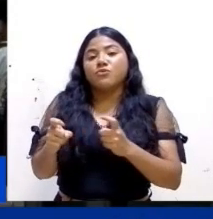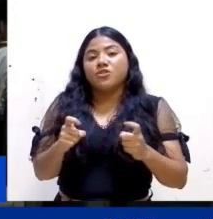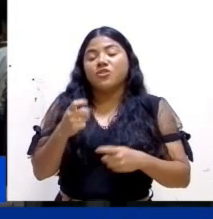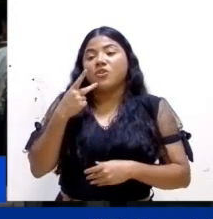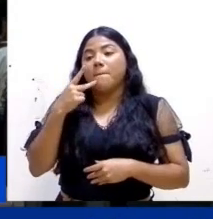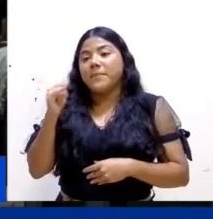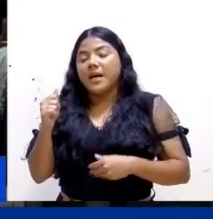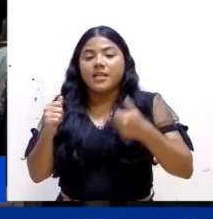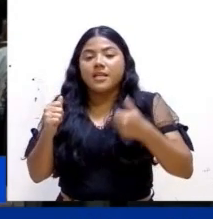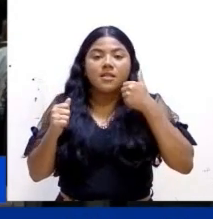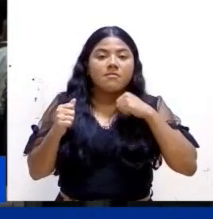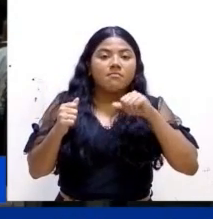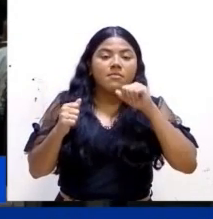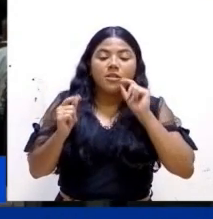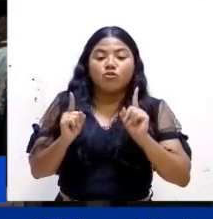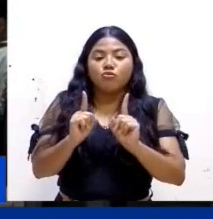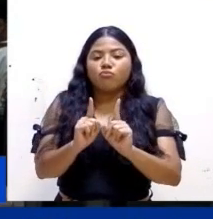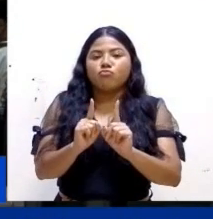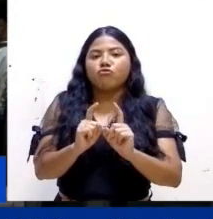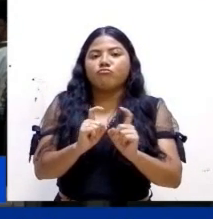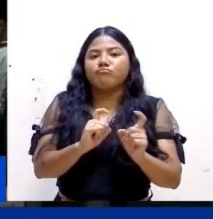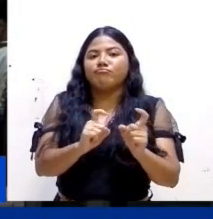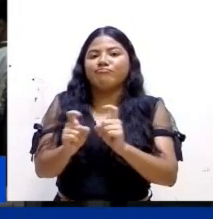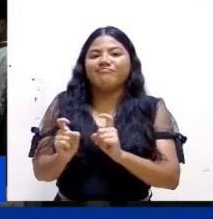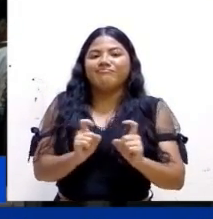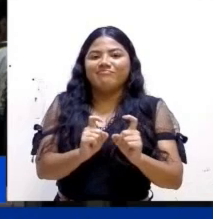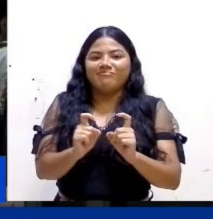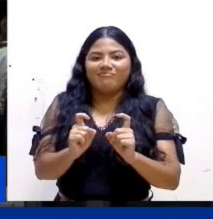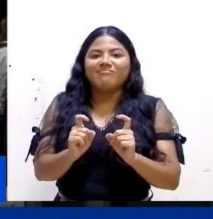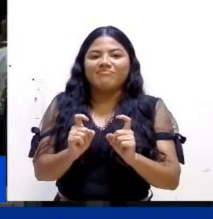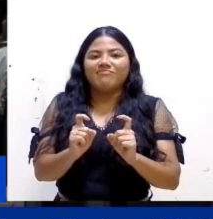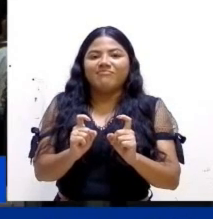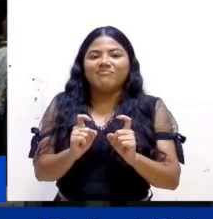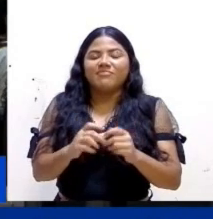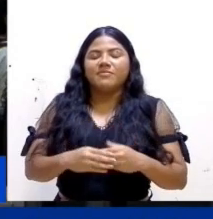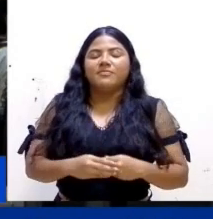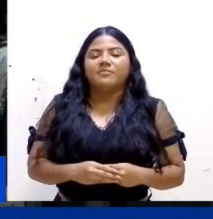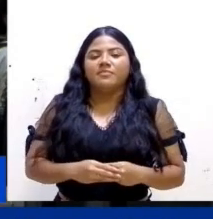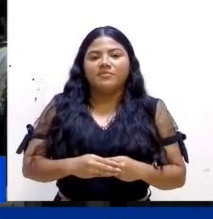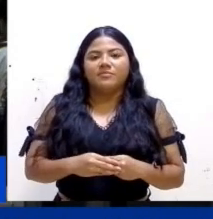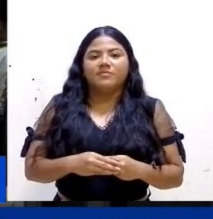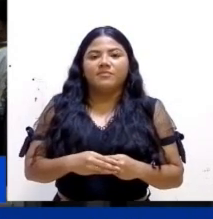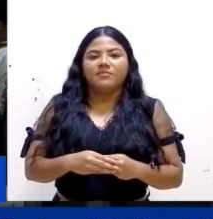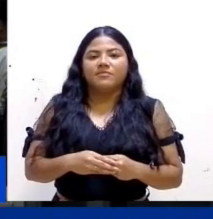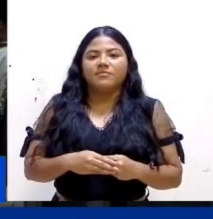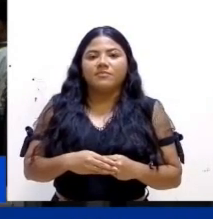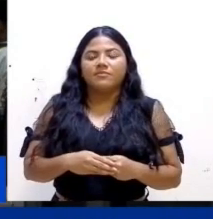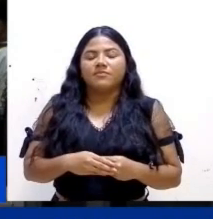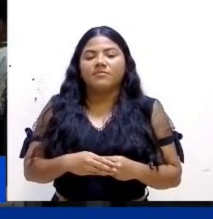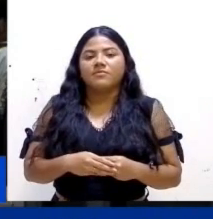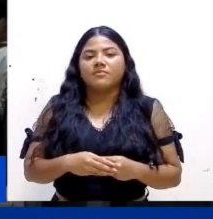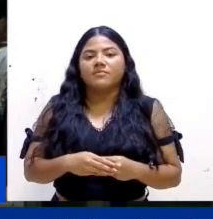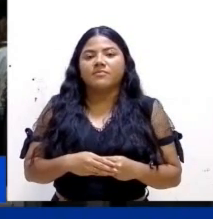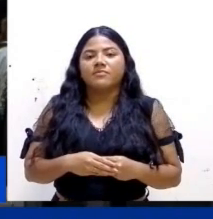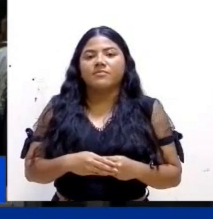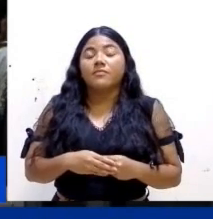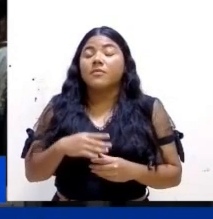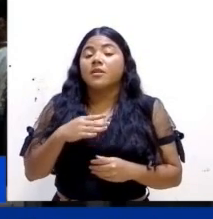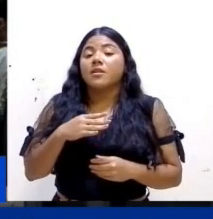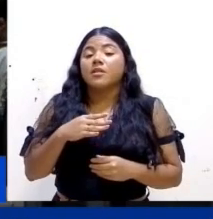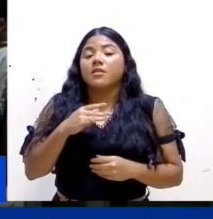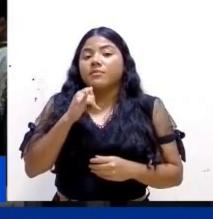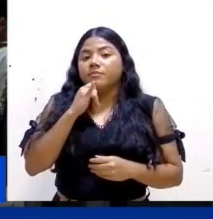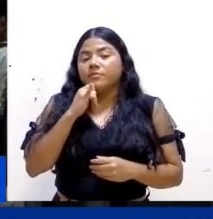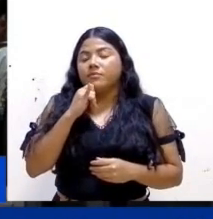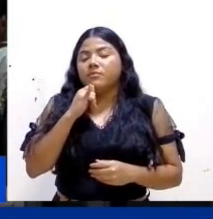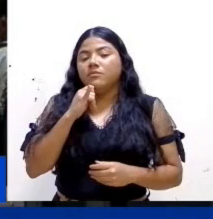em conjunto. O filho da guarda compartilhada, os pais que têm a guarda